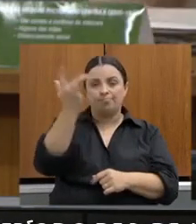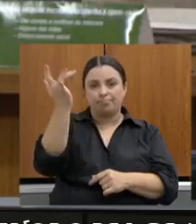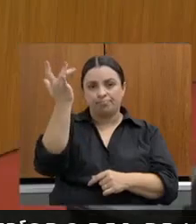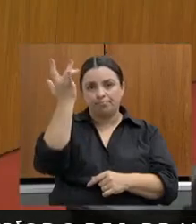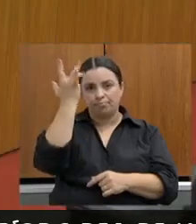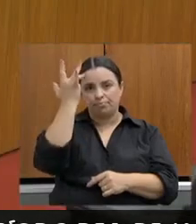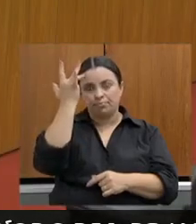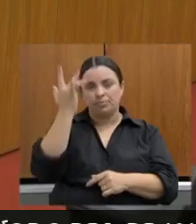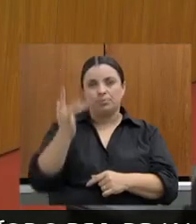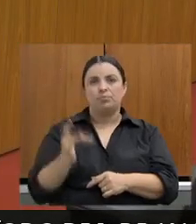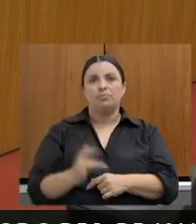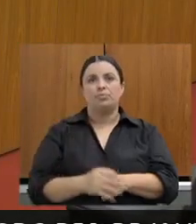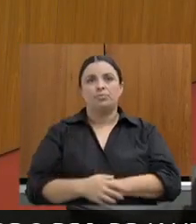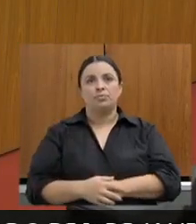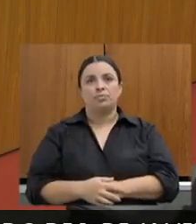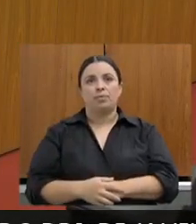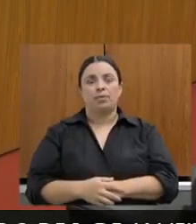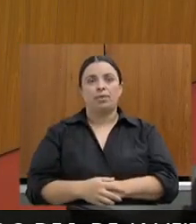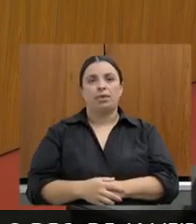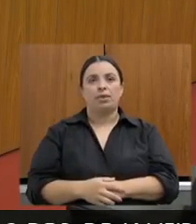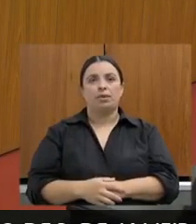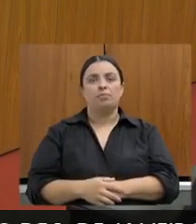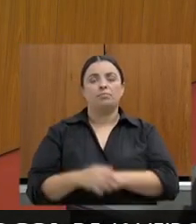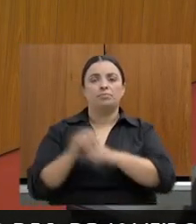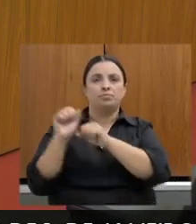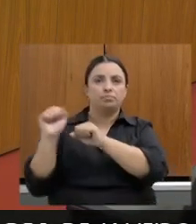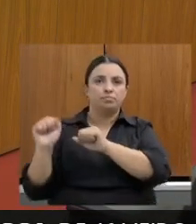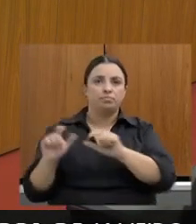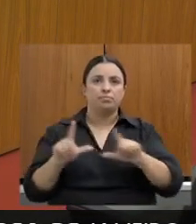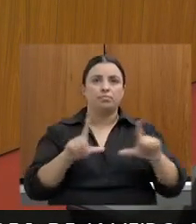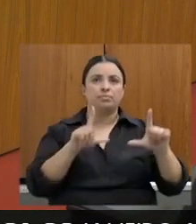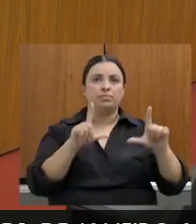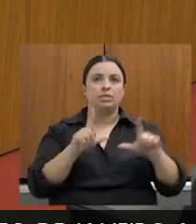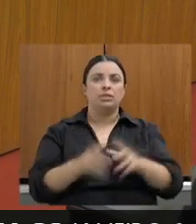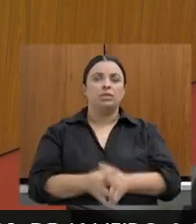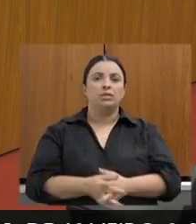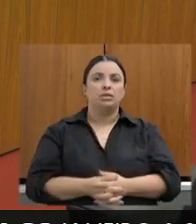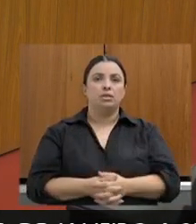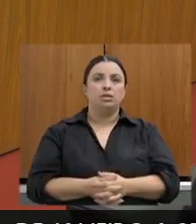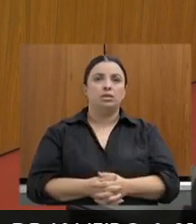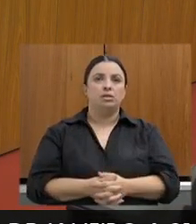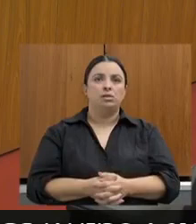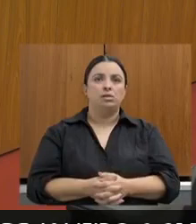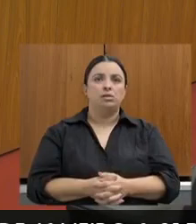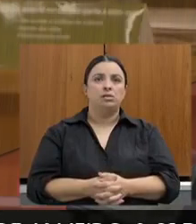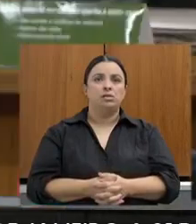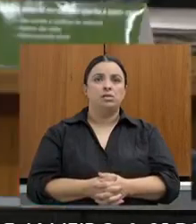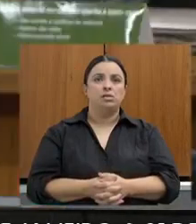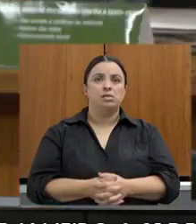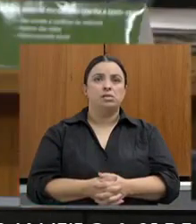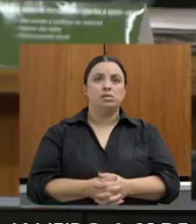e pode passar adiante nós temos